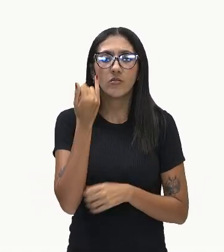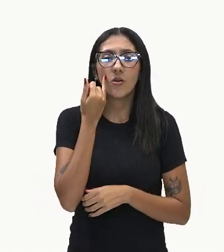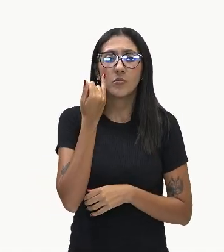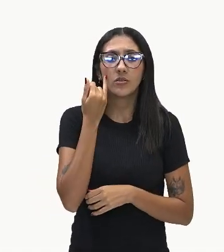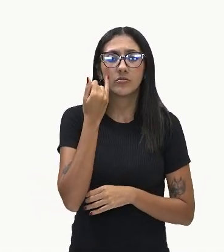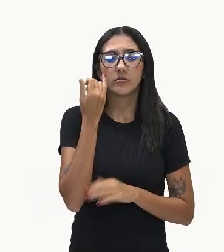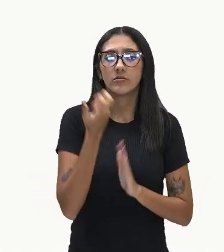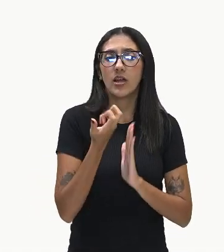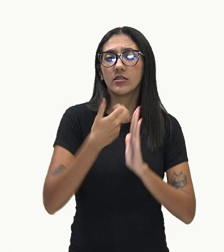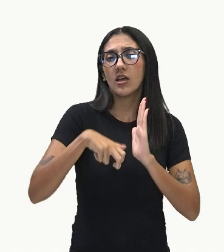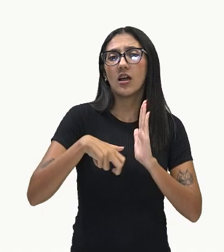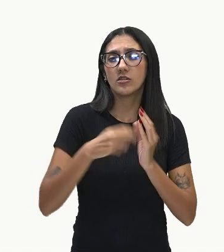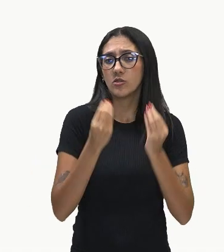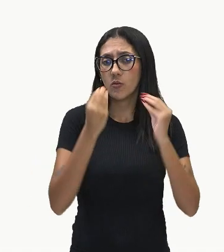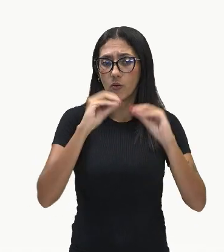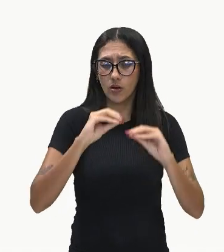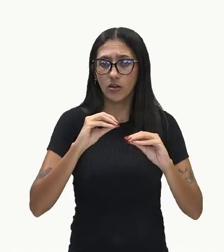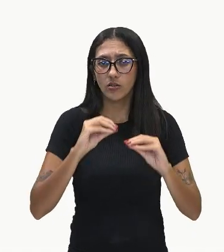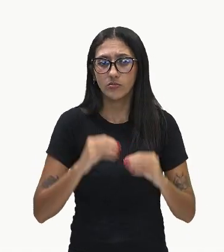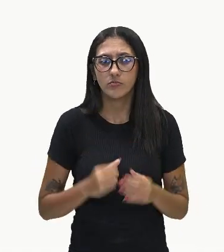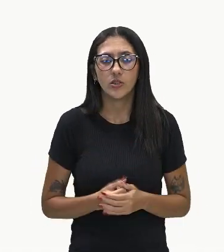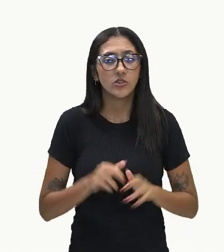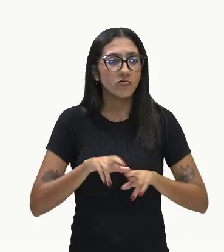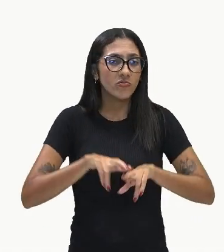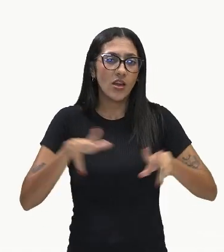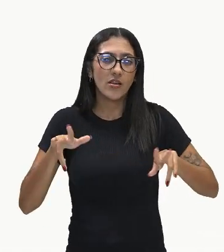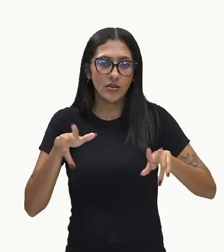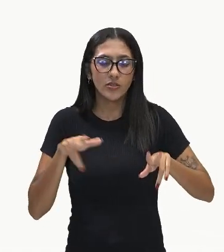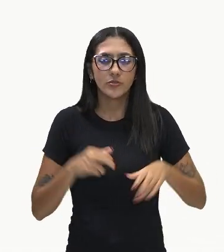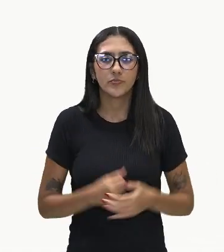taxa. Então, para quem acha que